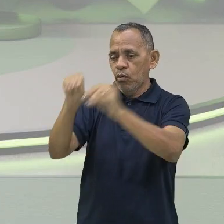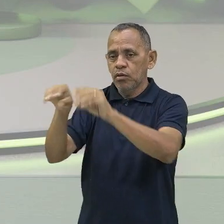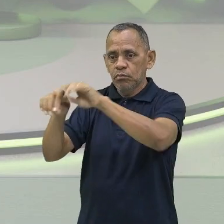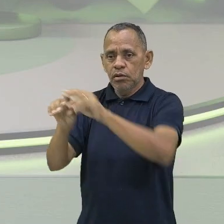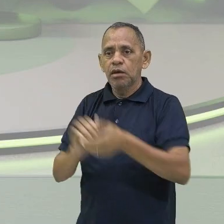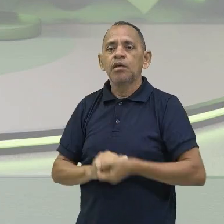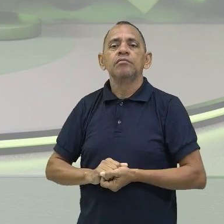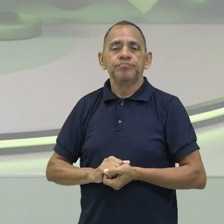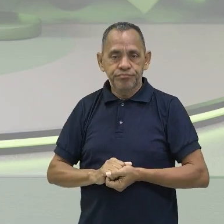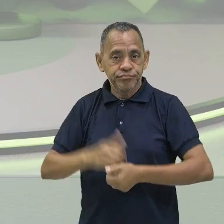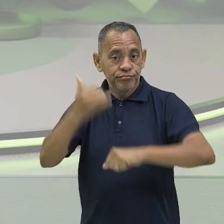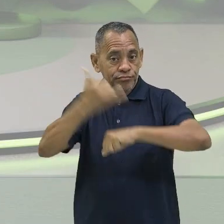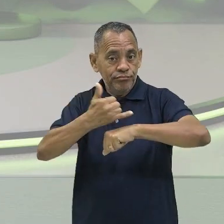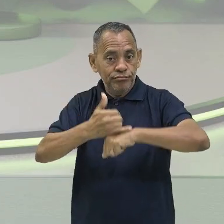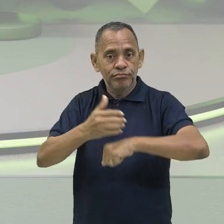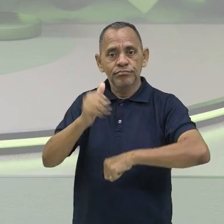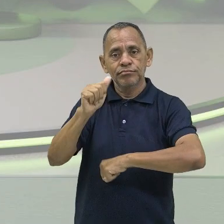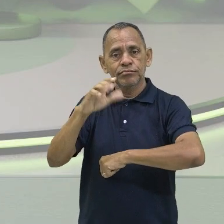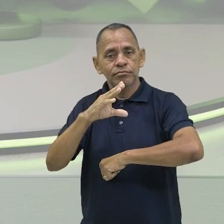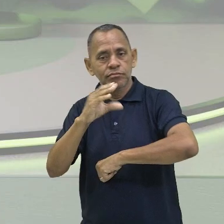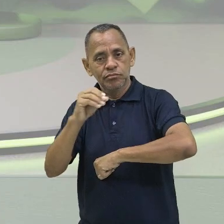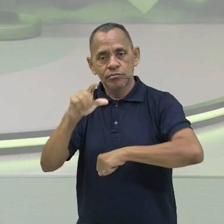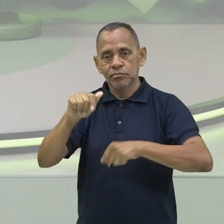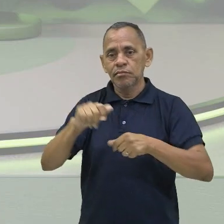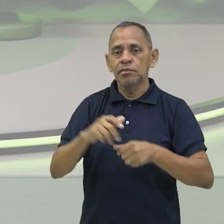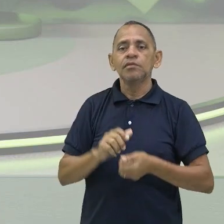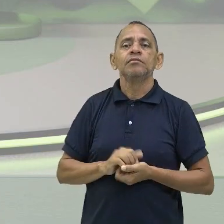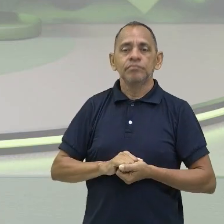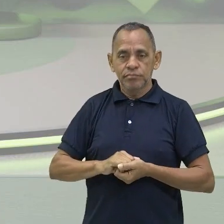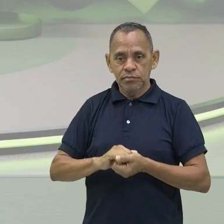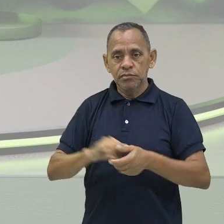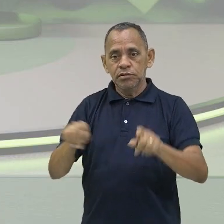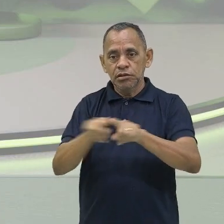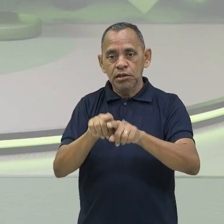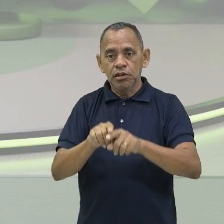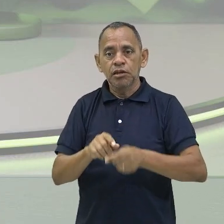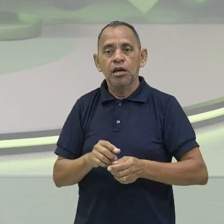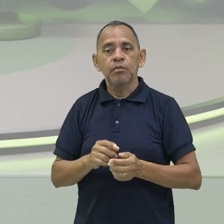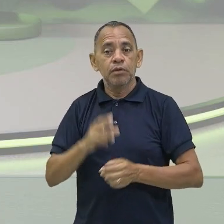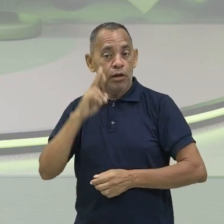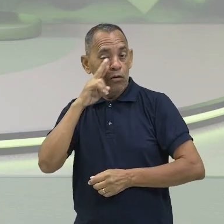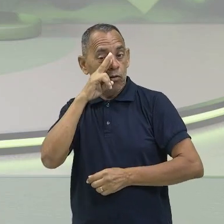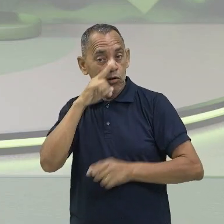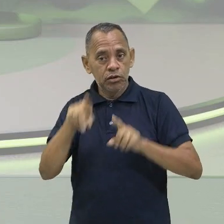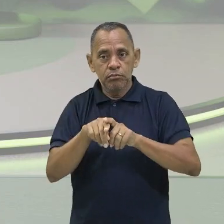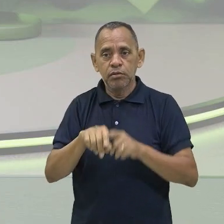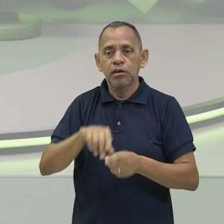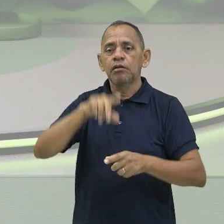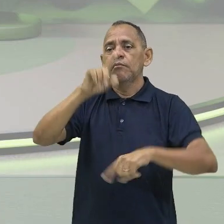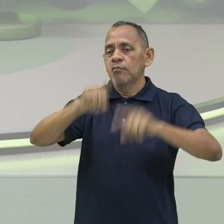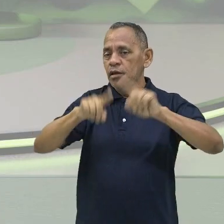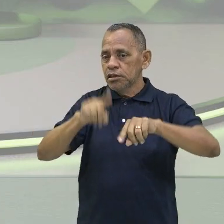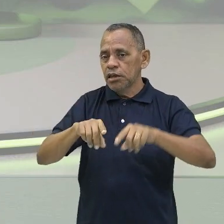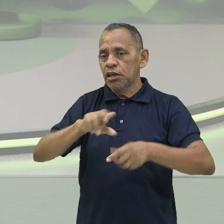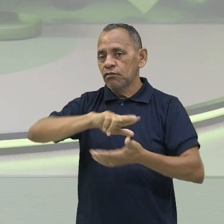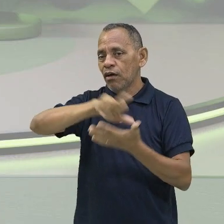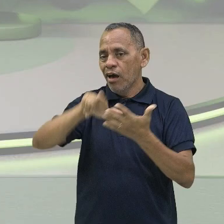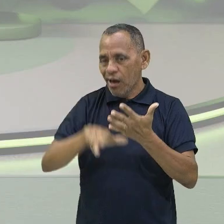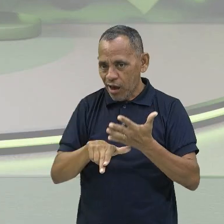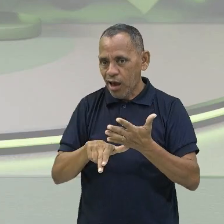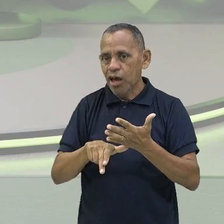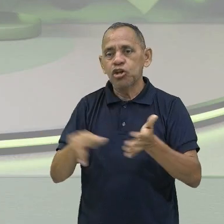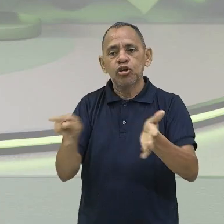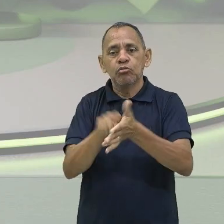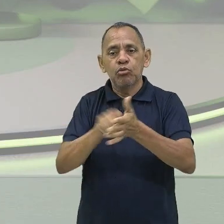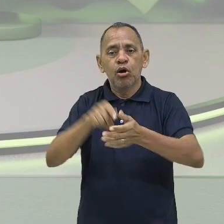latas de aço, tampas metálicas, de garrafas de refrigerante, por exemplo, entre outros objetos feitos de metal que